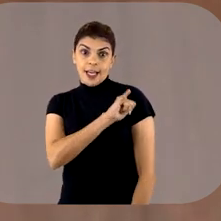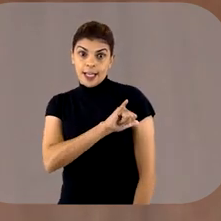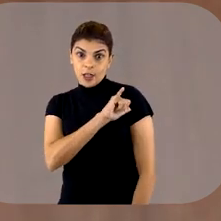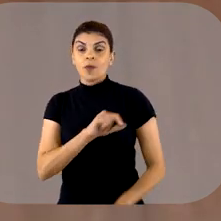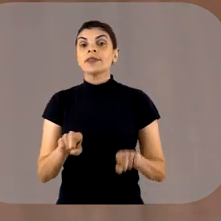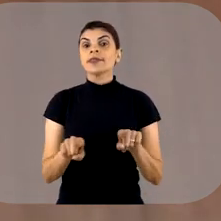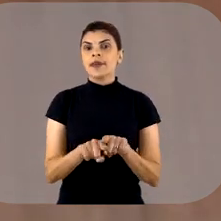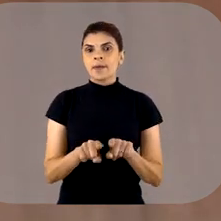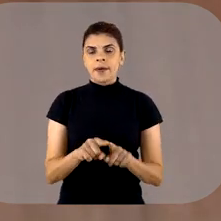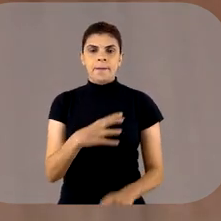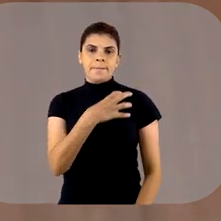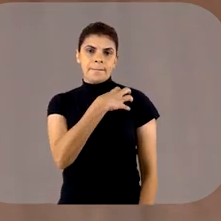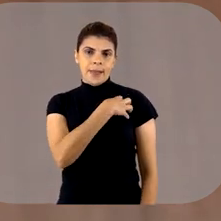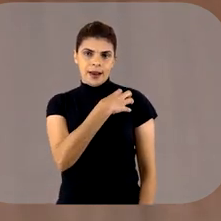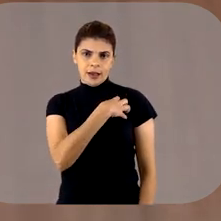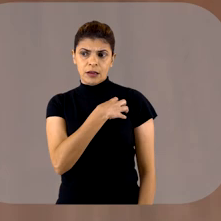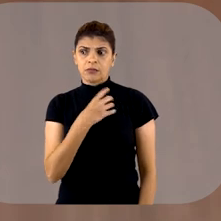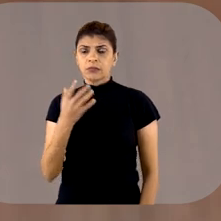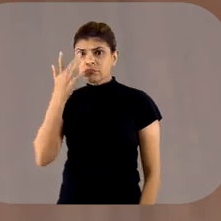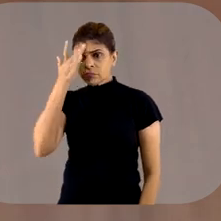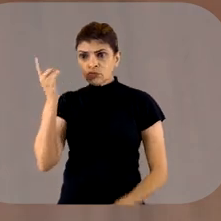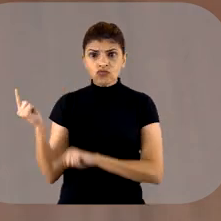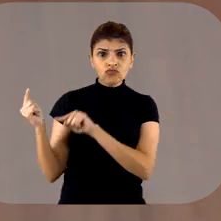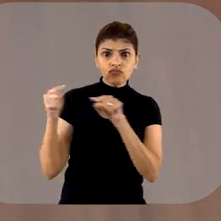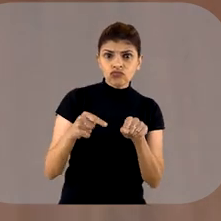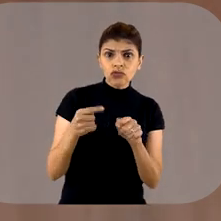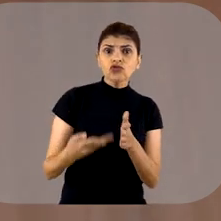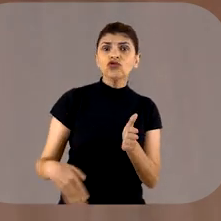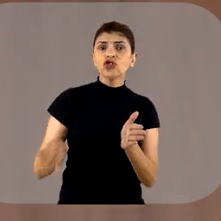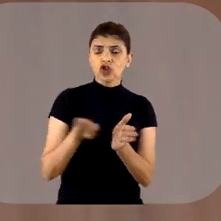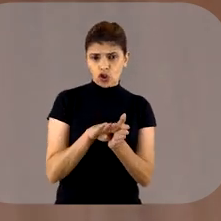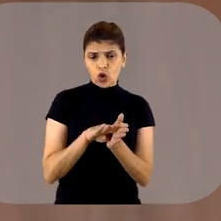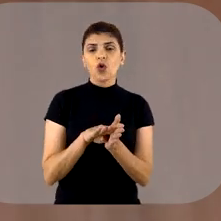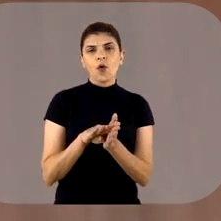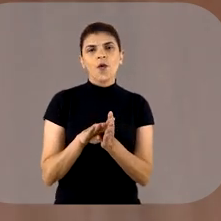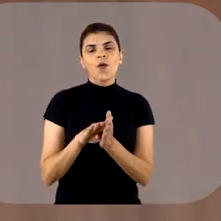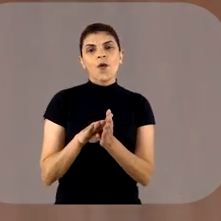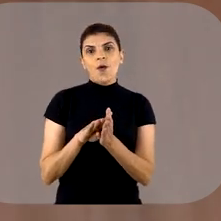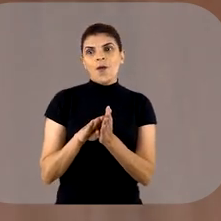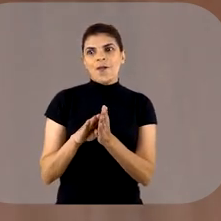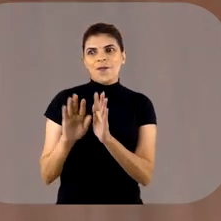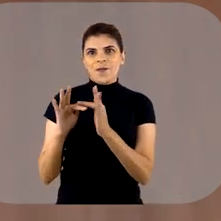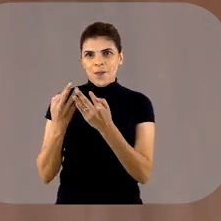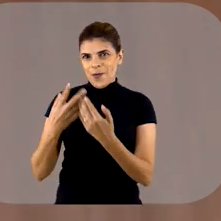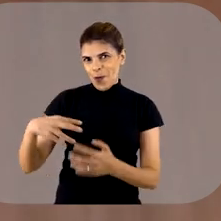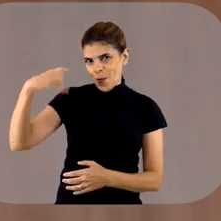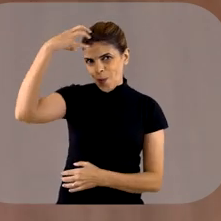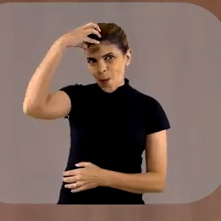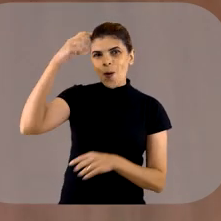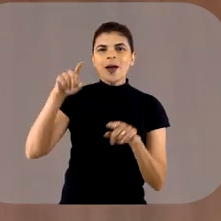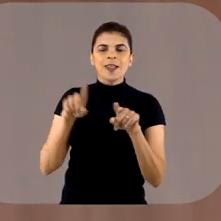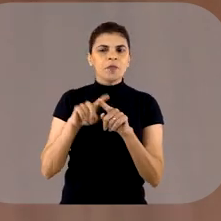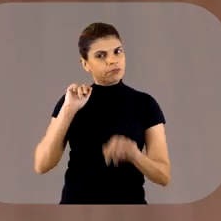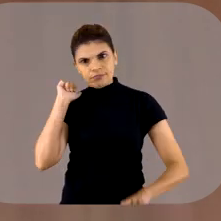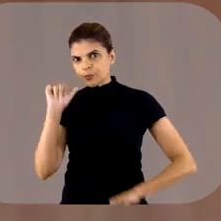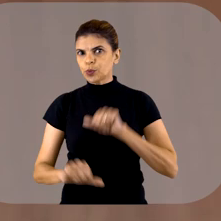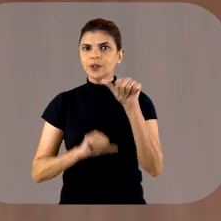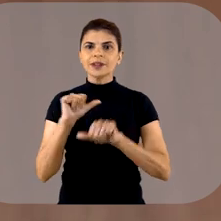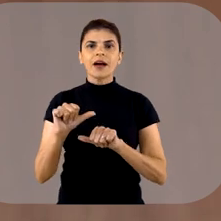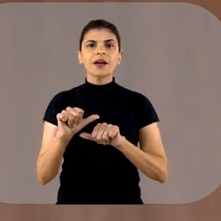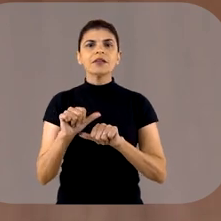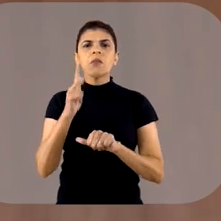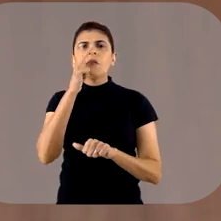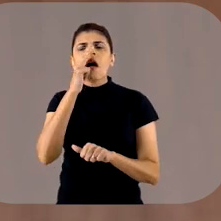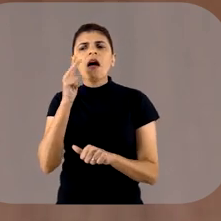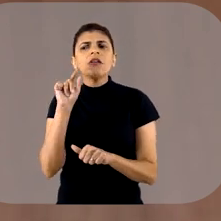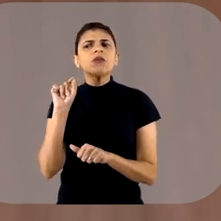o que eu acho V que vale a pena destacar é que a chegada da dessa dessa da da corte e a e essa grande mudança